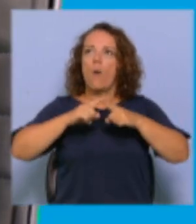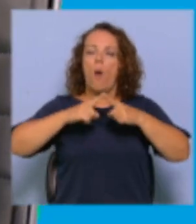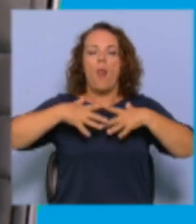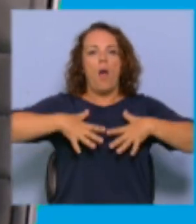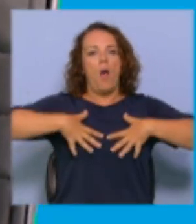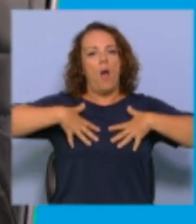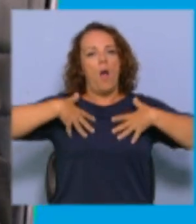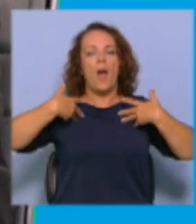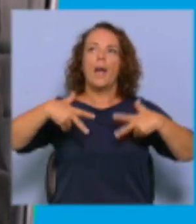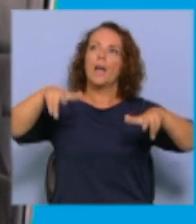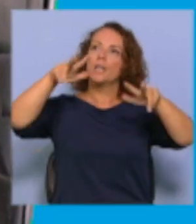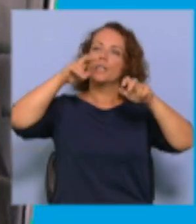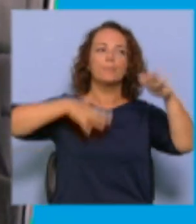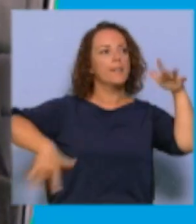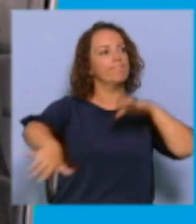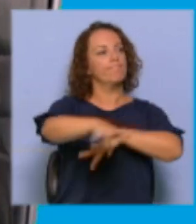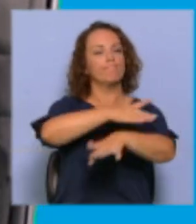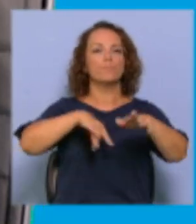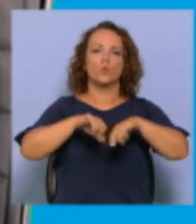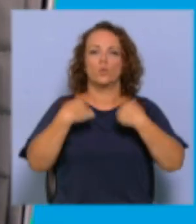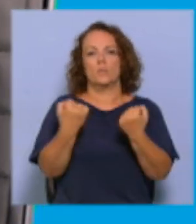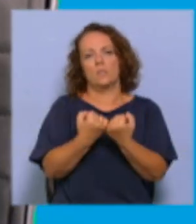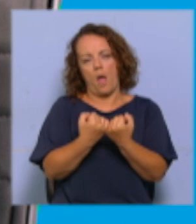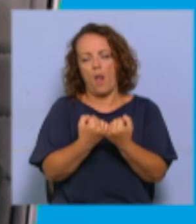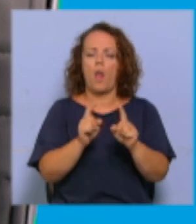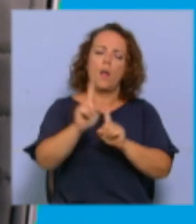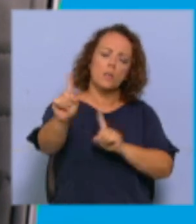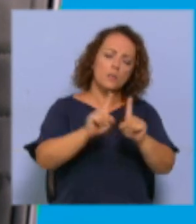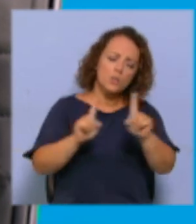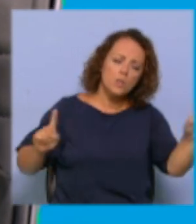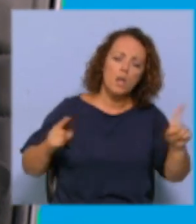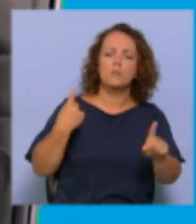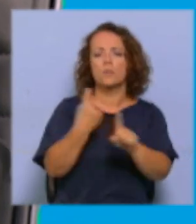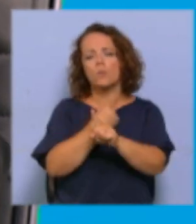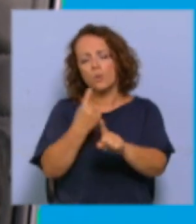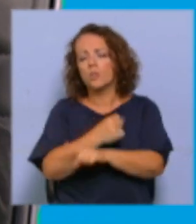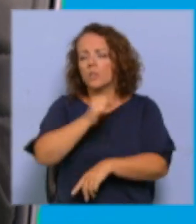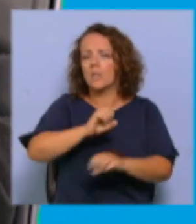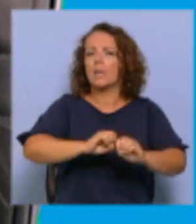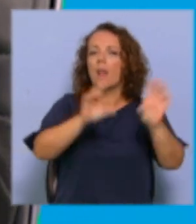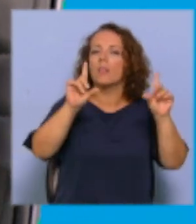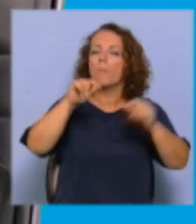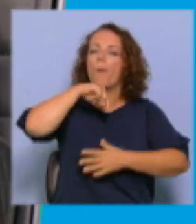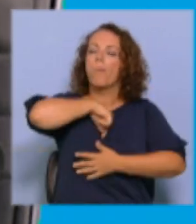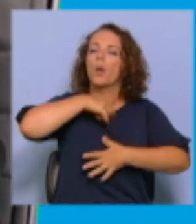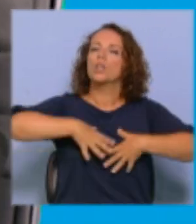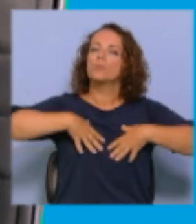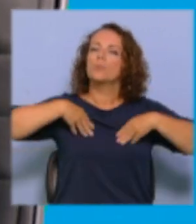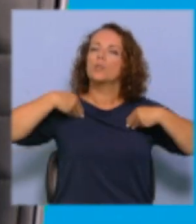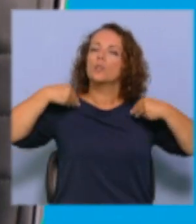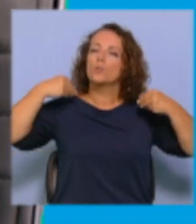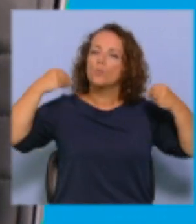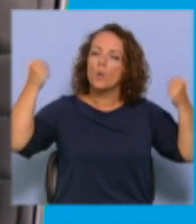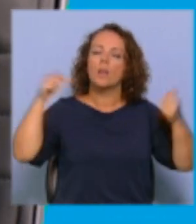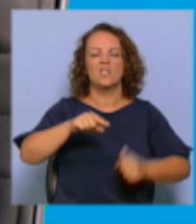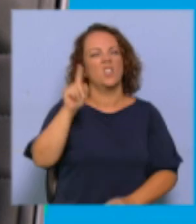respirar socialmente também, com as devidas distâncias e cautelas, e respirar espiritualmente e pessoalmente. Eu acho que isso é